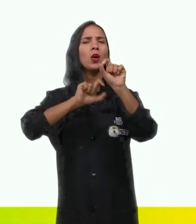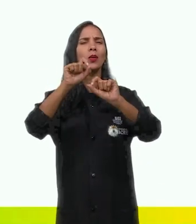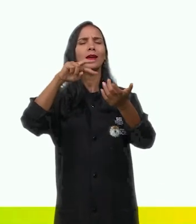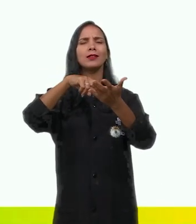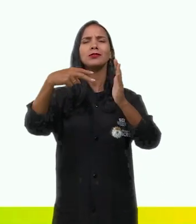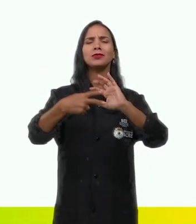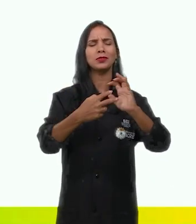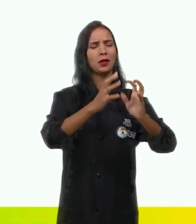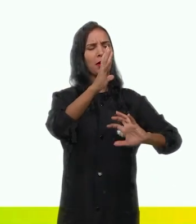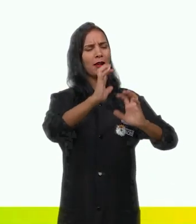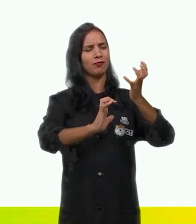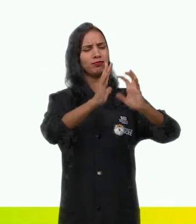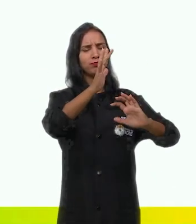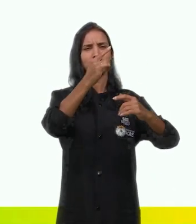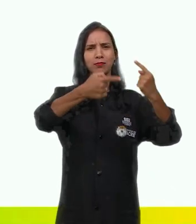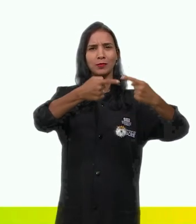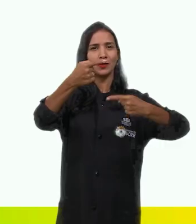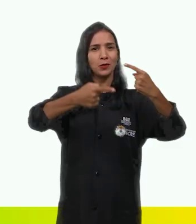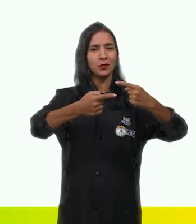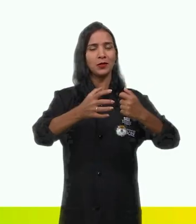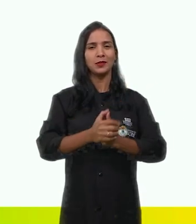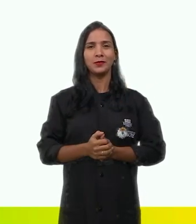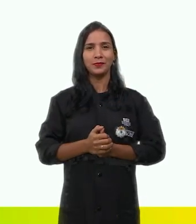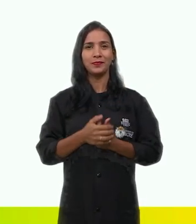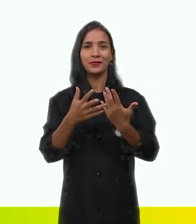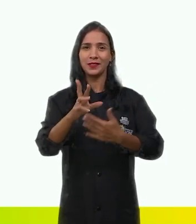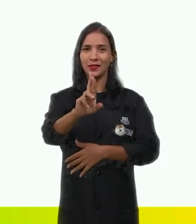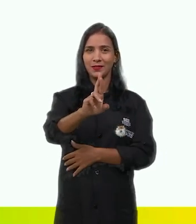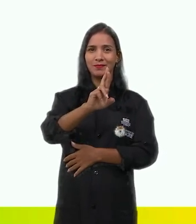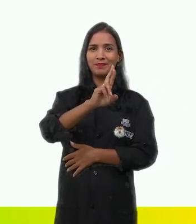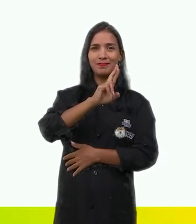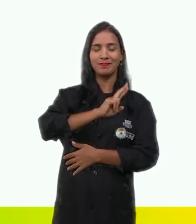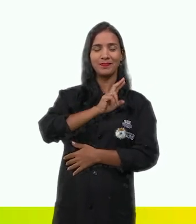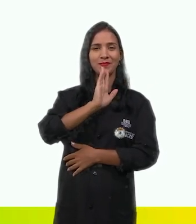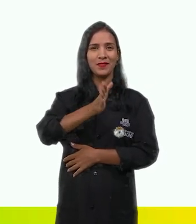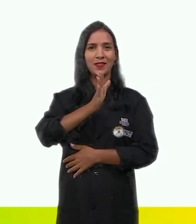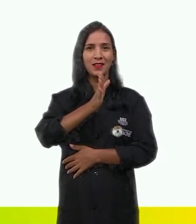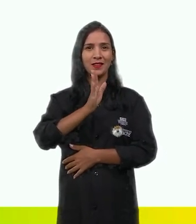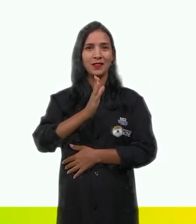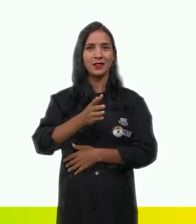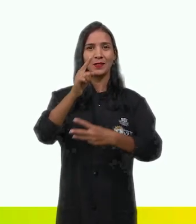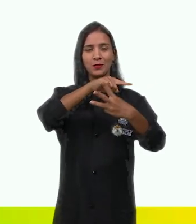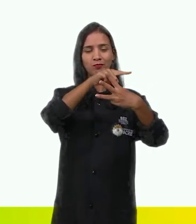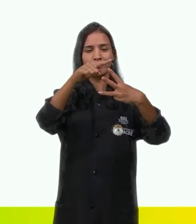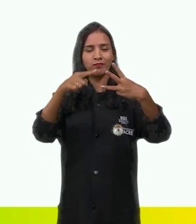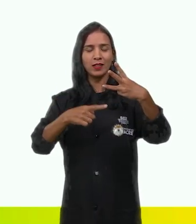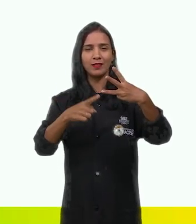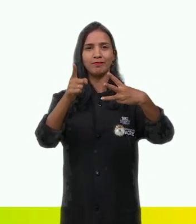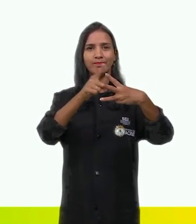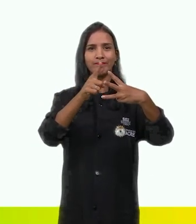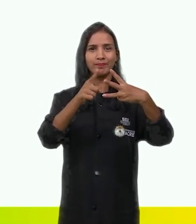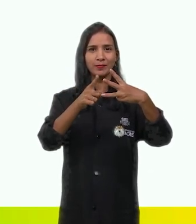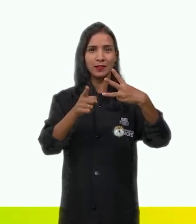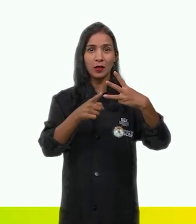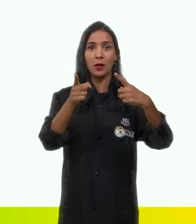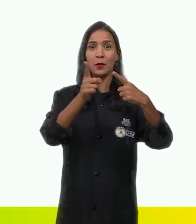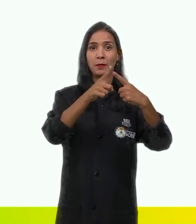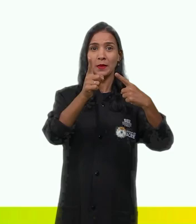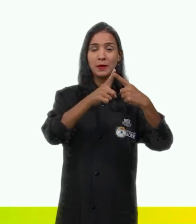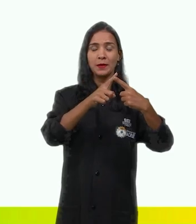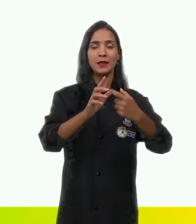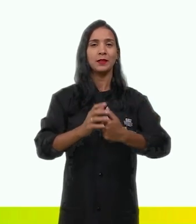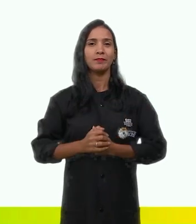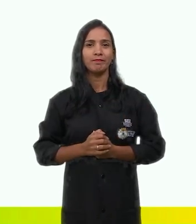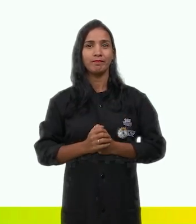revolução política? E a resposta está nesses três pilares aí. Pilar número 1.